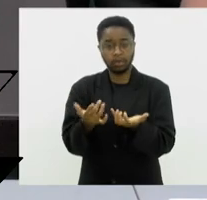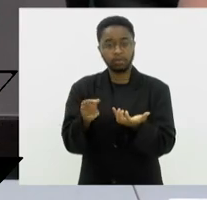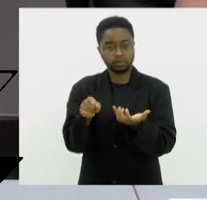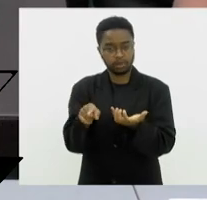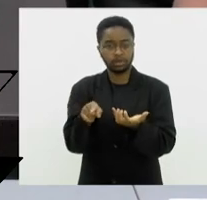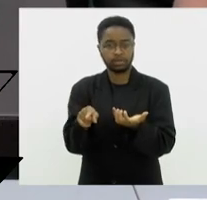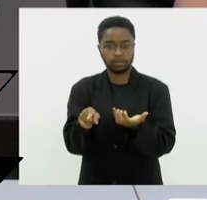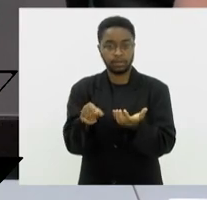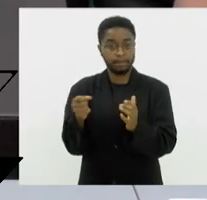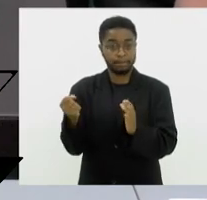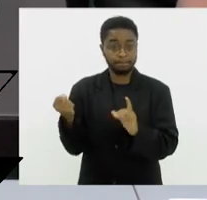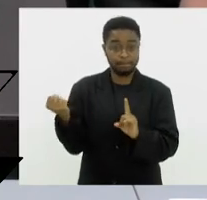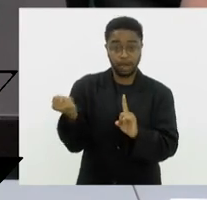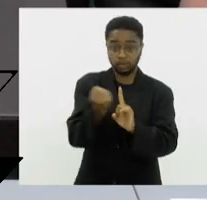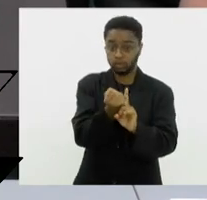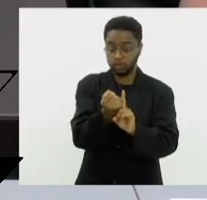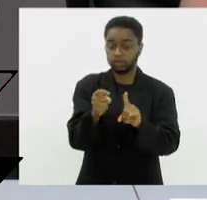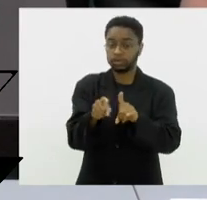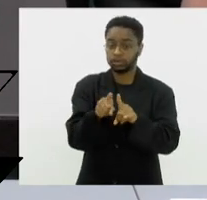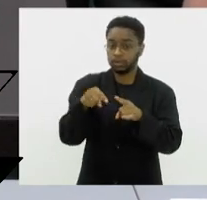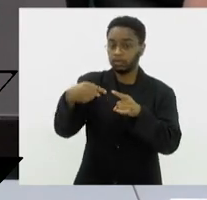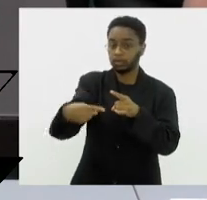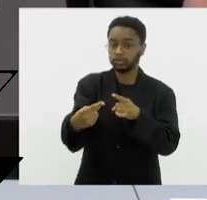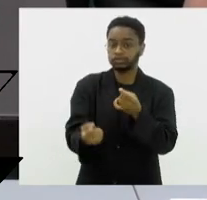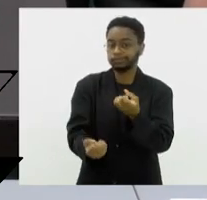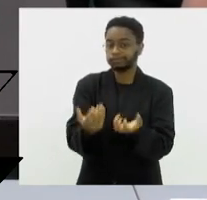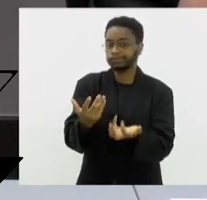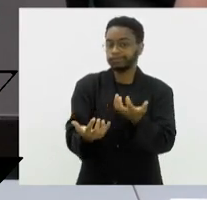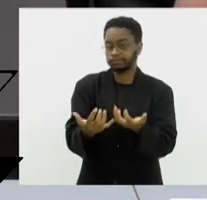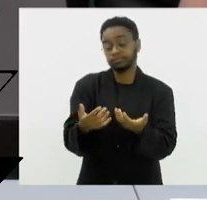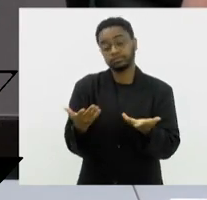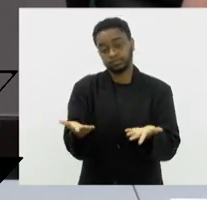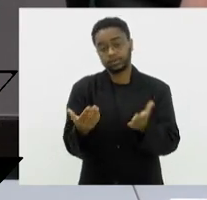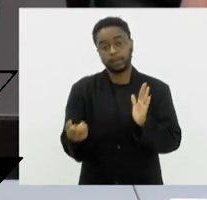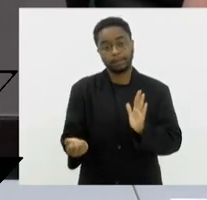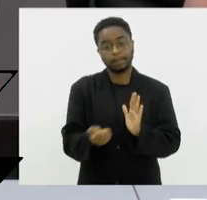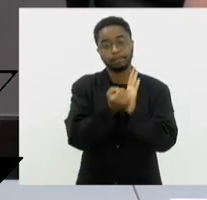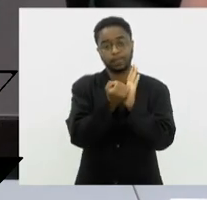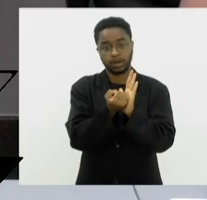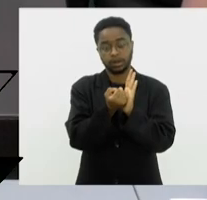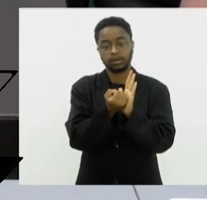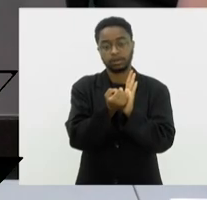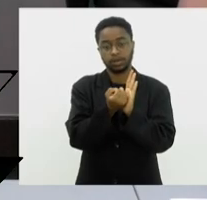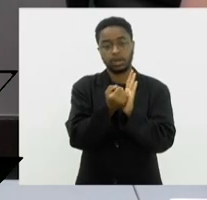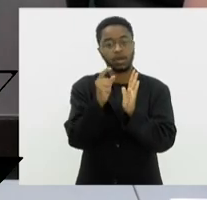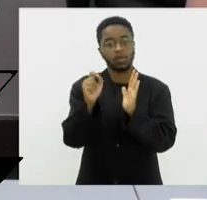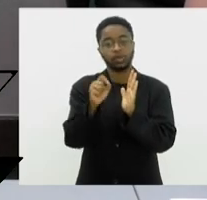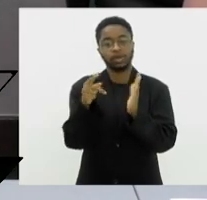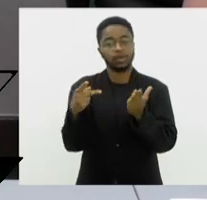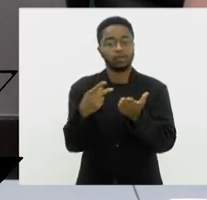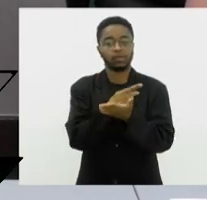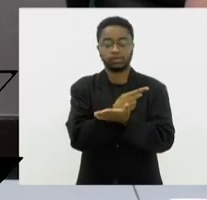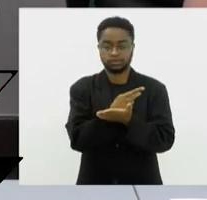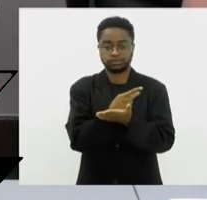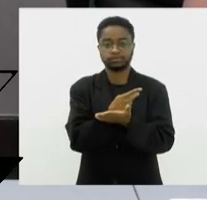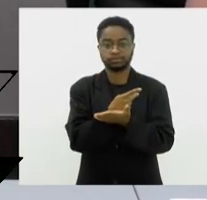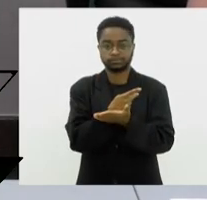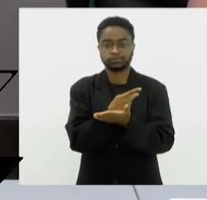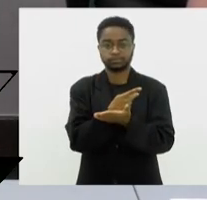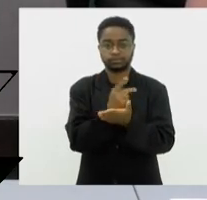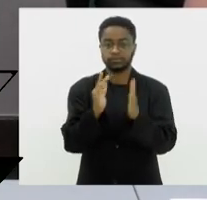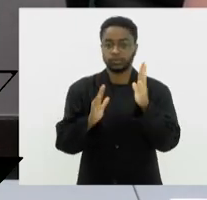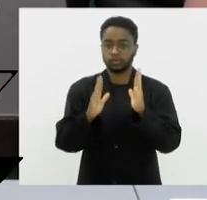Matou e cremou. Então, ele é um marco das barbáries que foram feitas